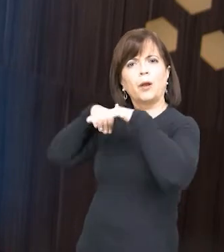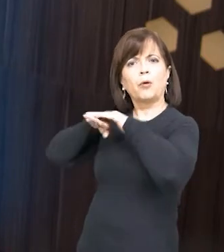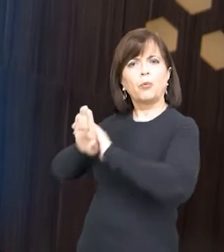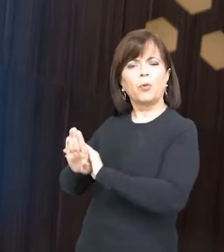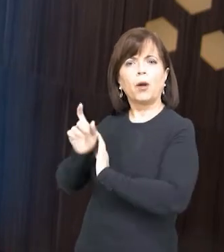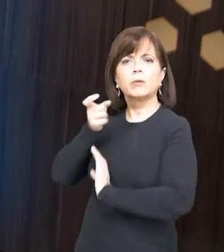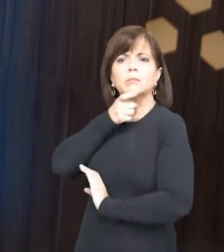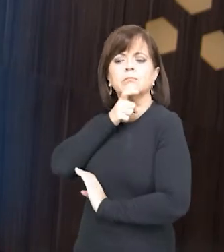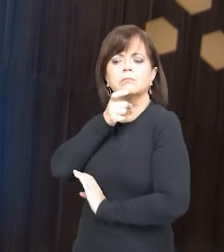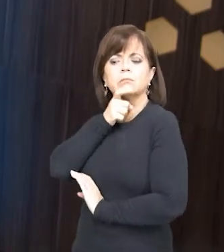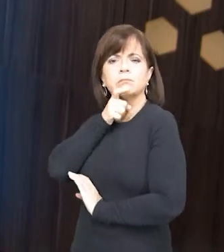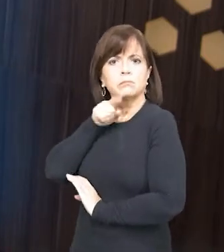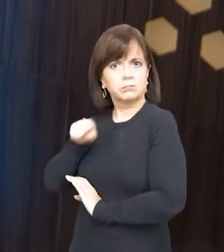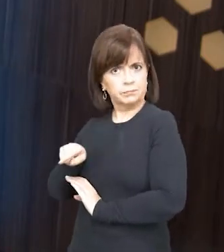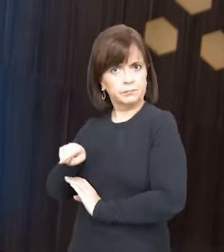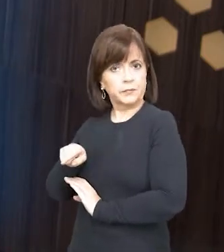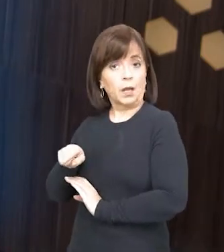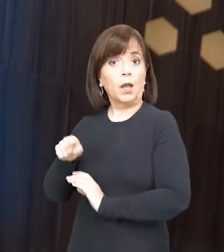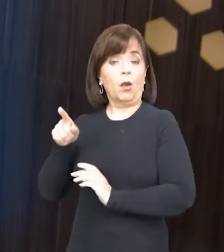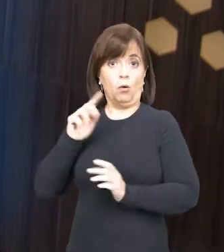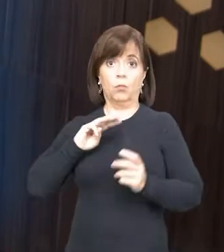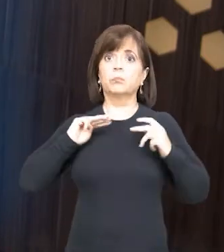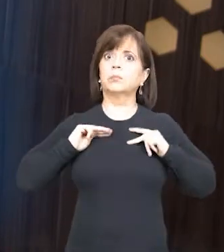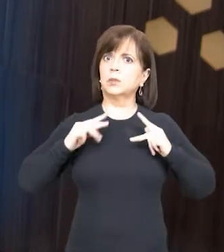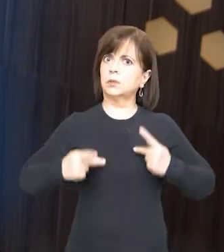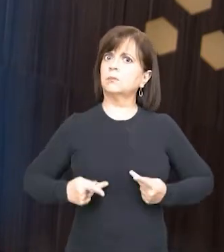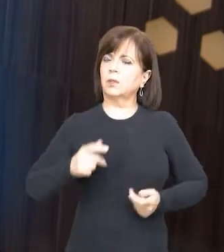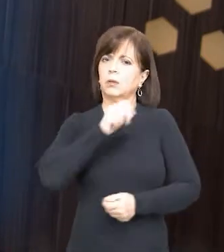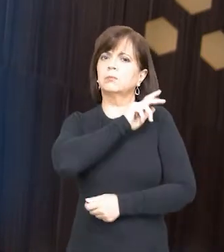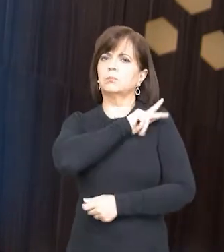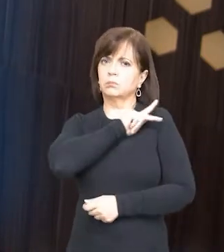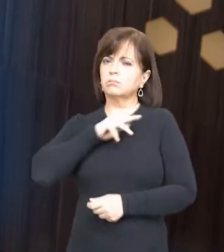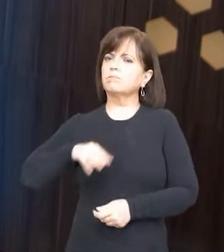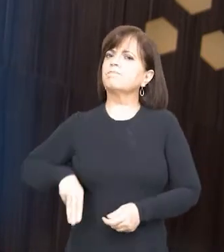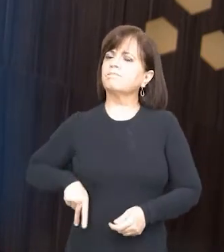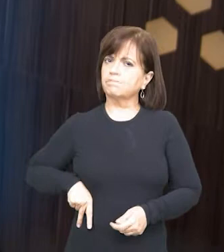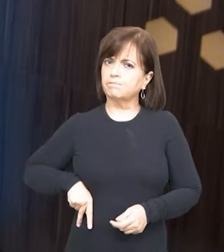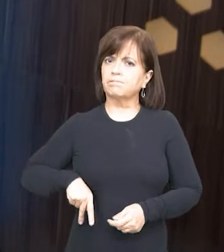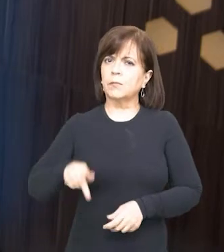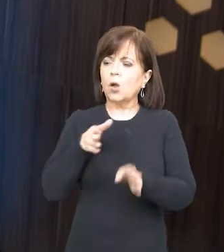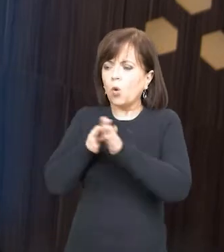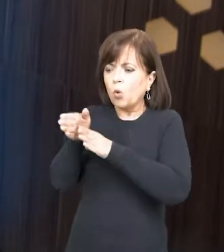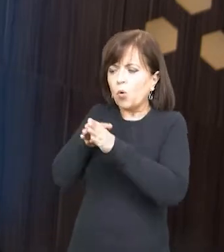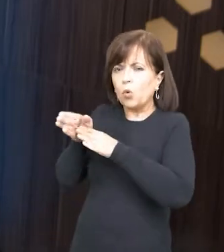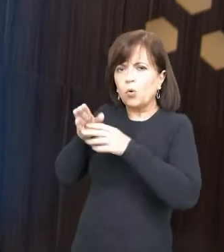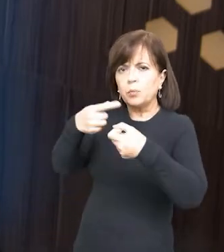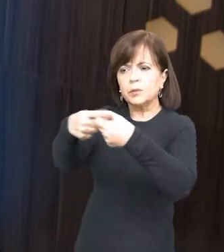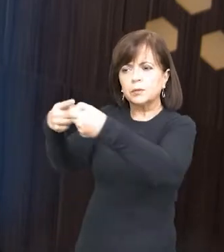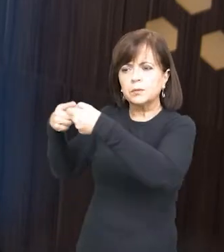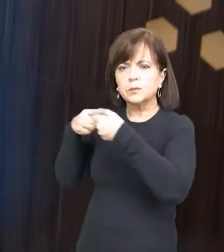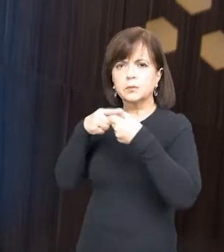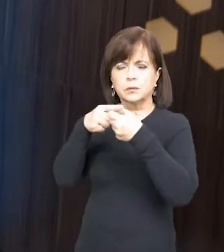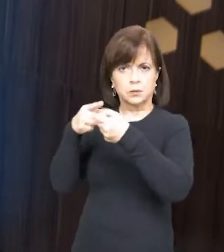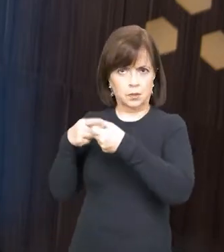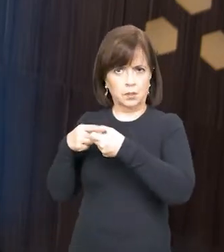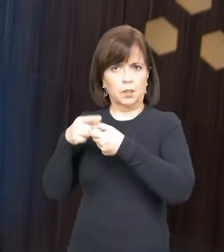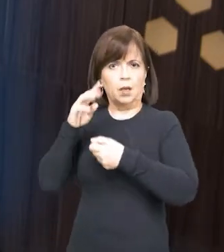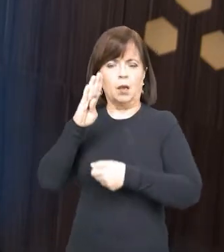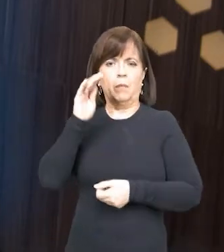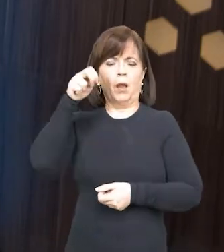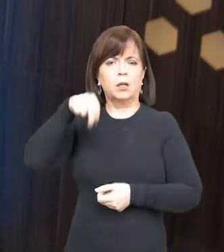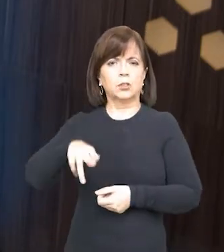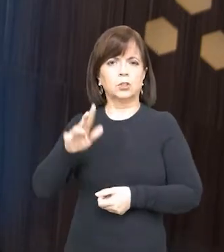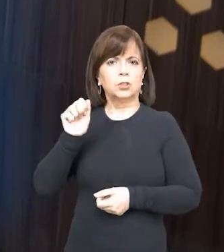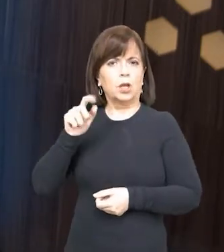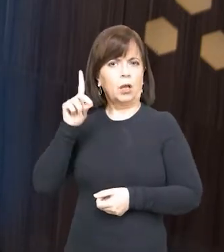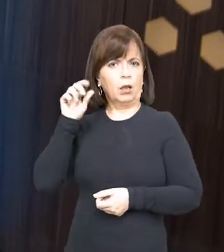Preocupado com essa questão, o Ministério Público do Estado do Rio de Janeiro recomendou a alguns municípios da Baixada Litorânea que monitorem a temperatura